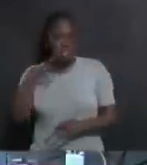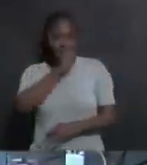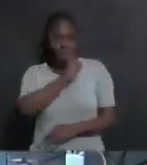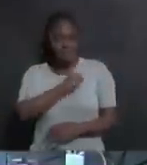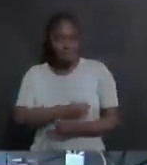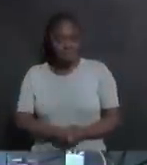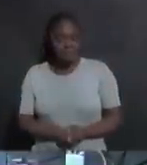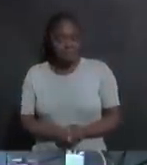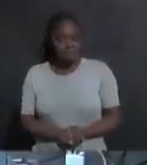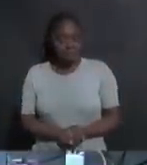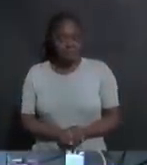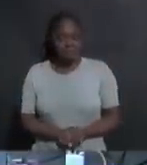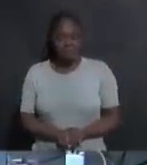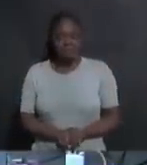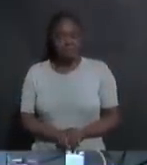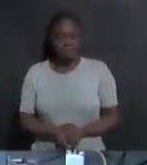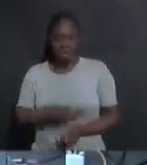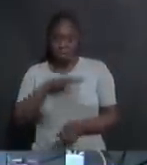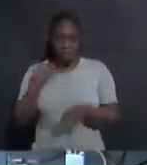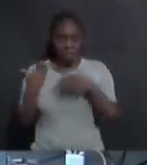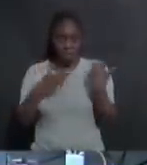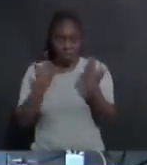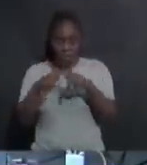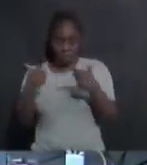Tem esse negócio de morrer, não.